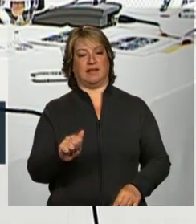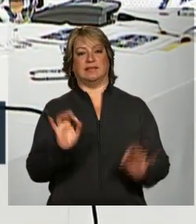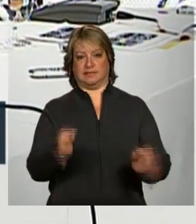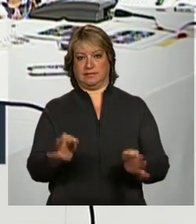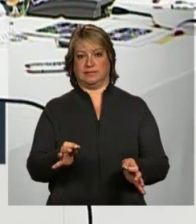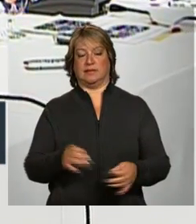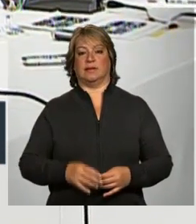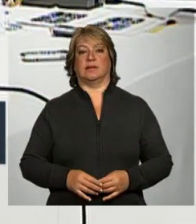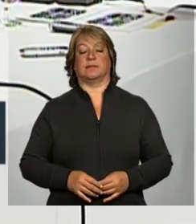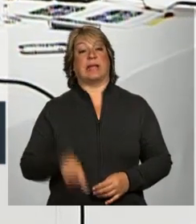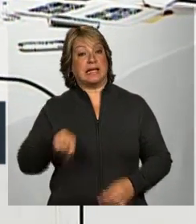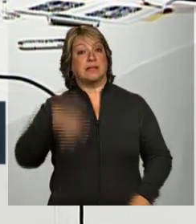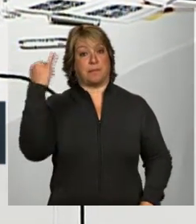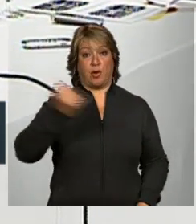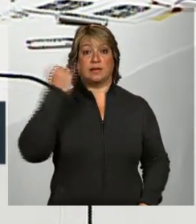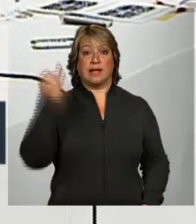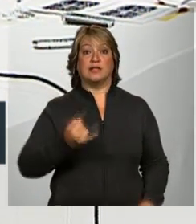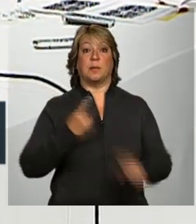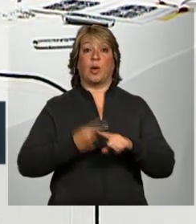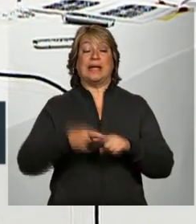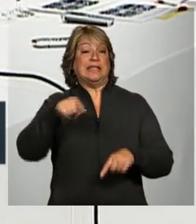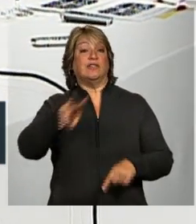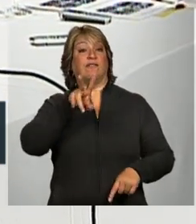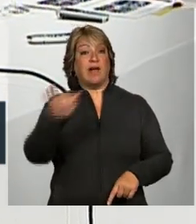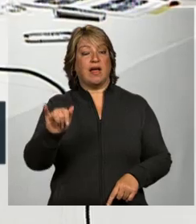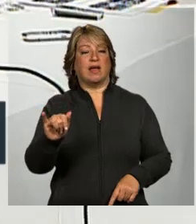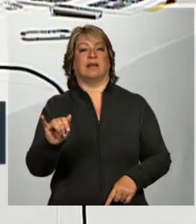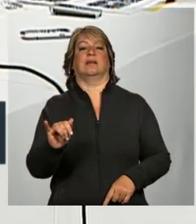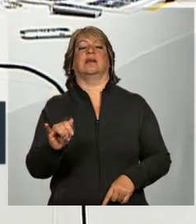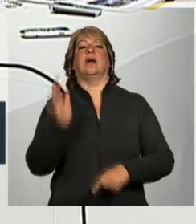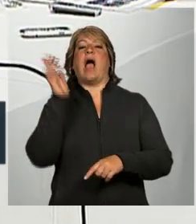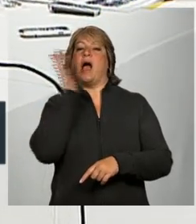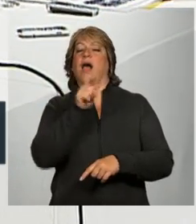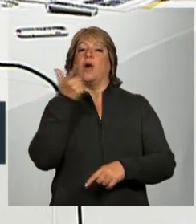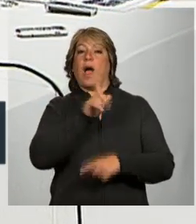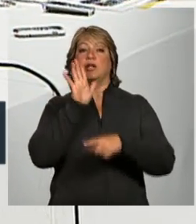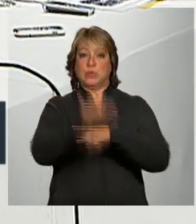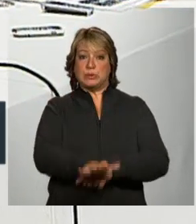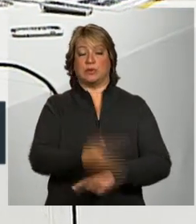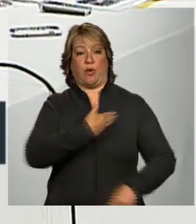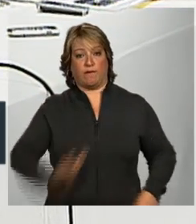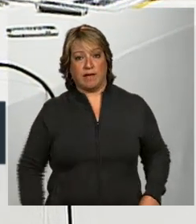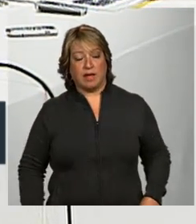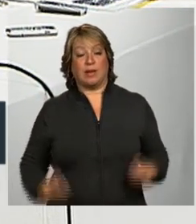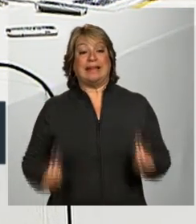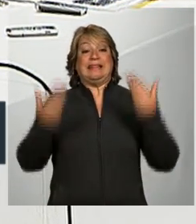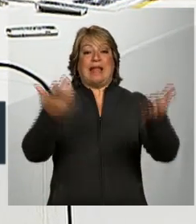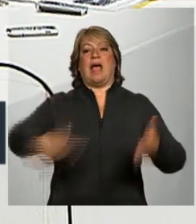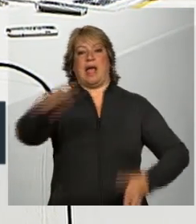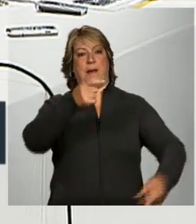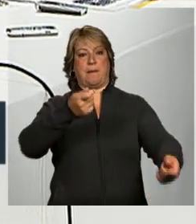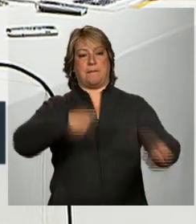é e isso é importante porque isso vai permitir que o governo passe para o mercado eh a